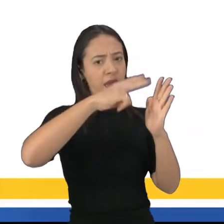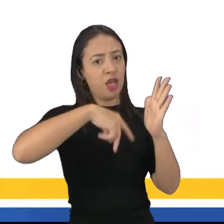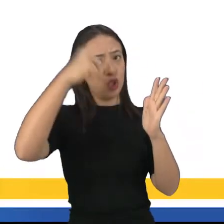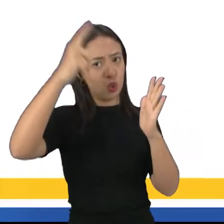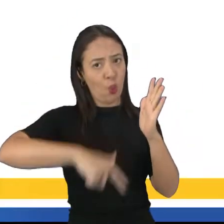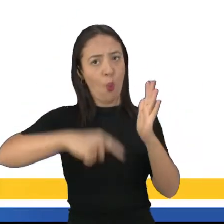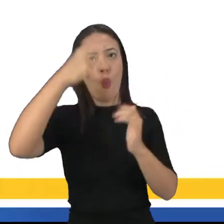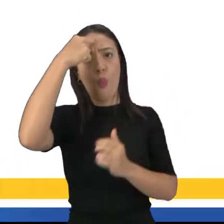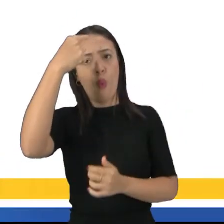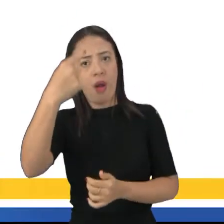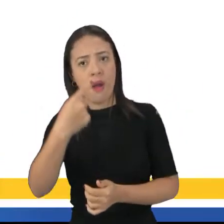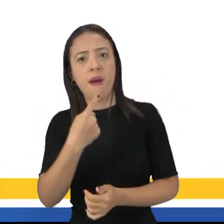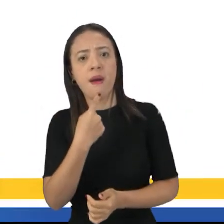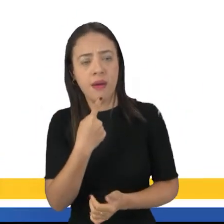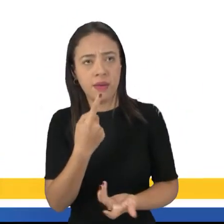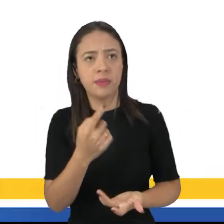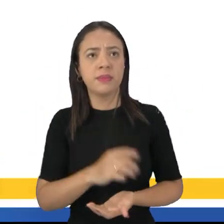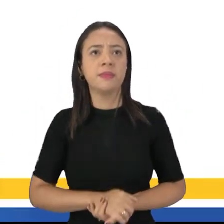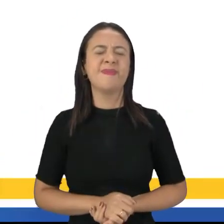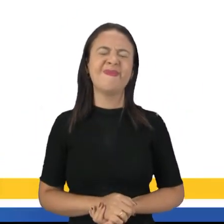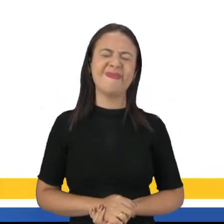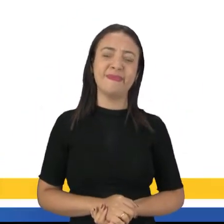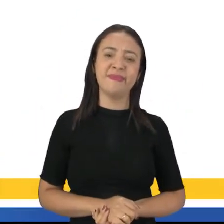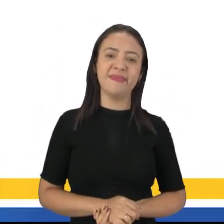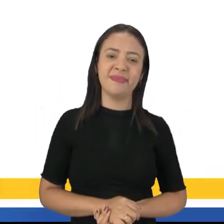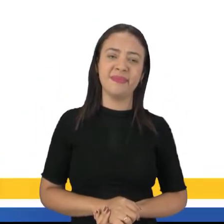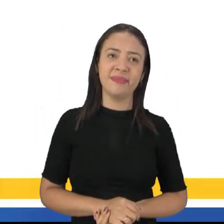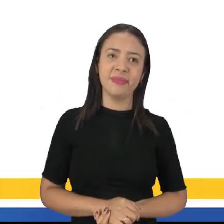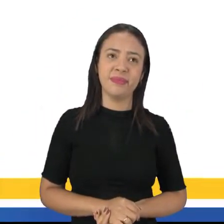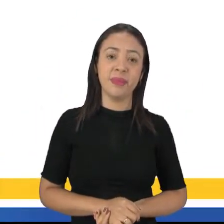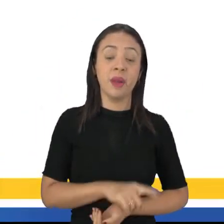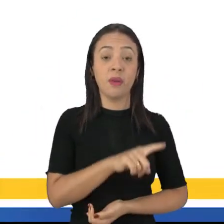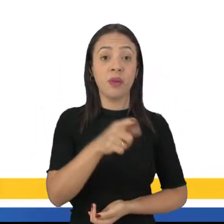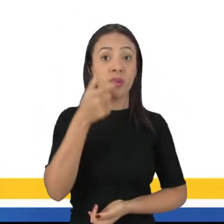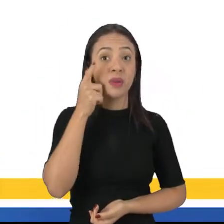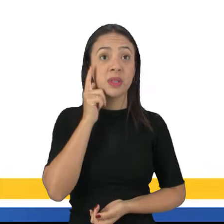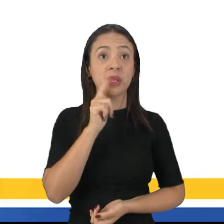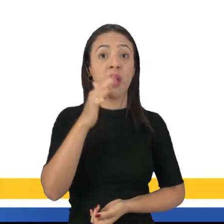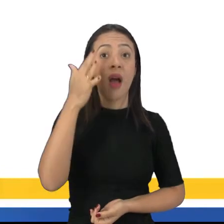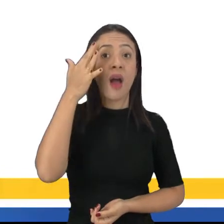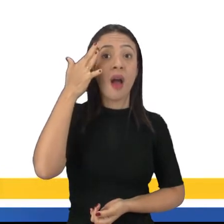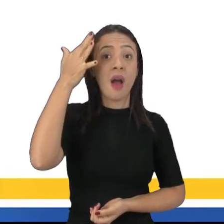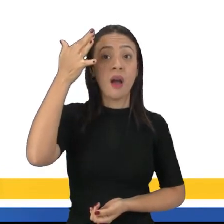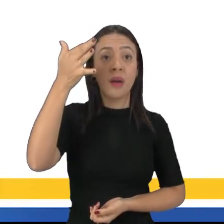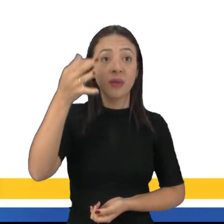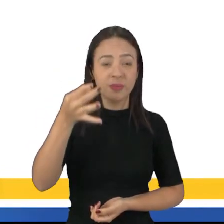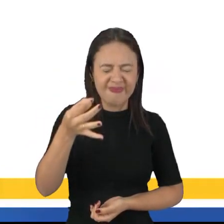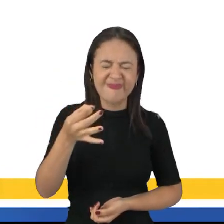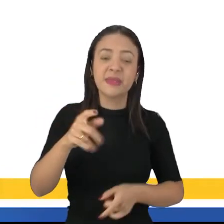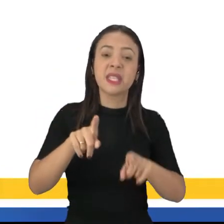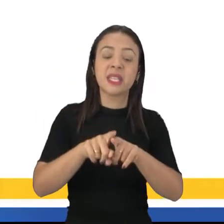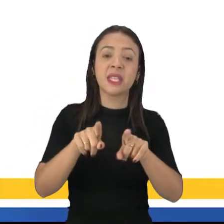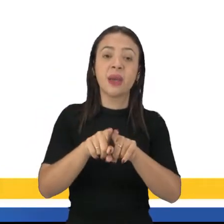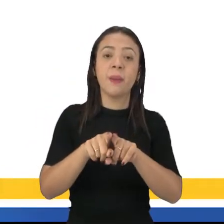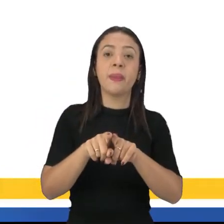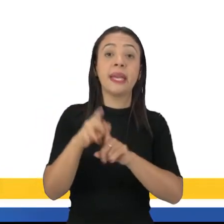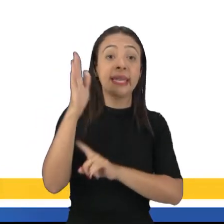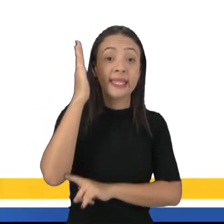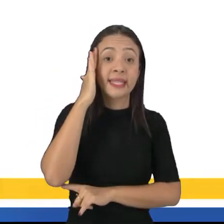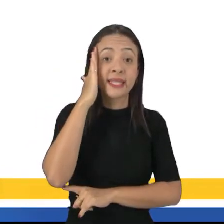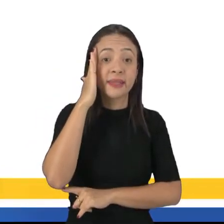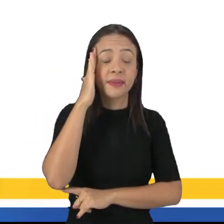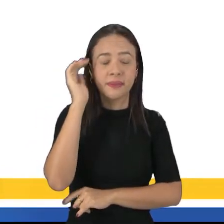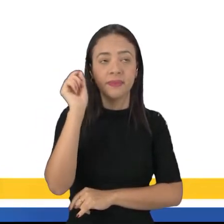tá? A imagem, ao cartaz, para que você entenda,